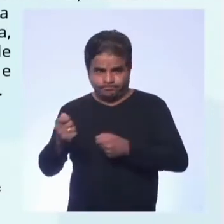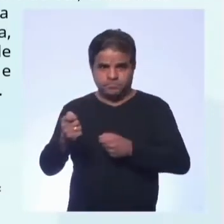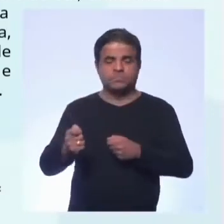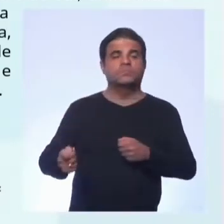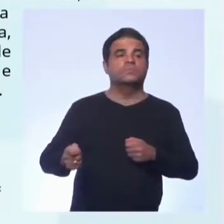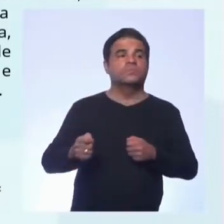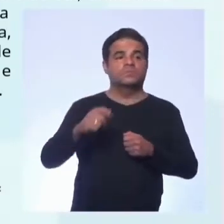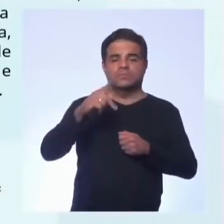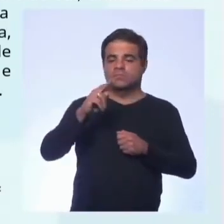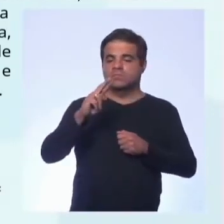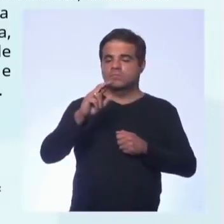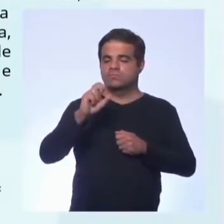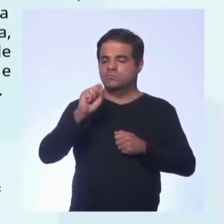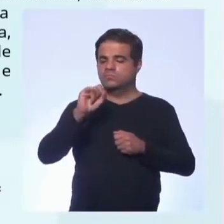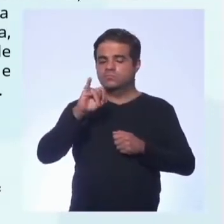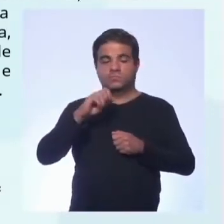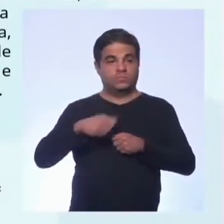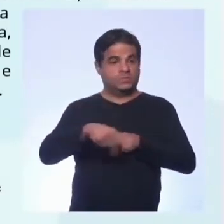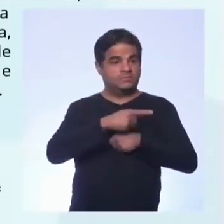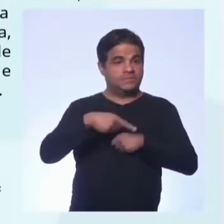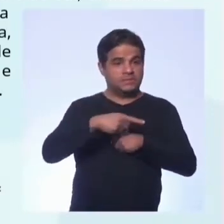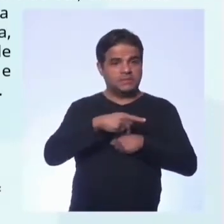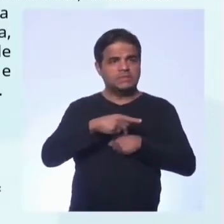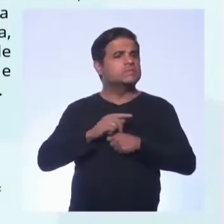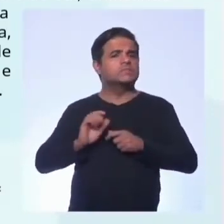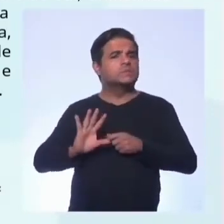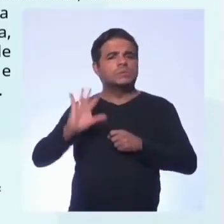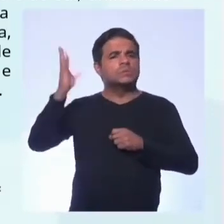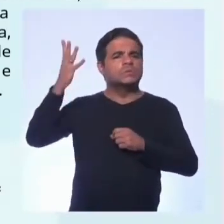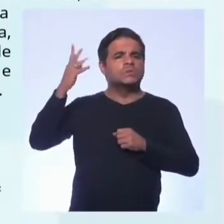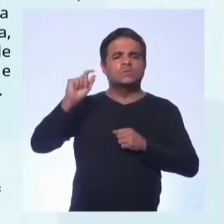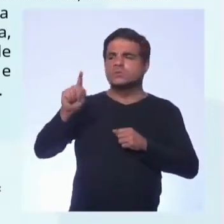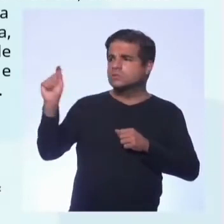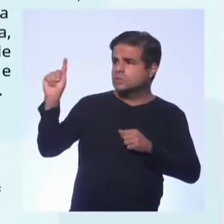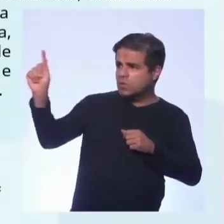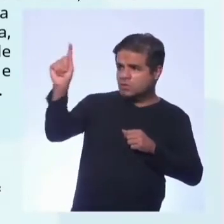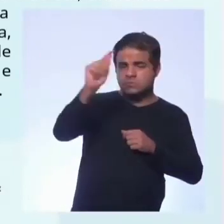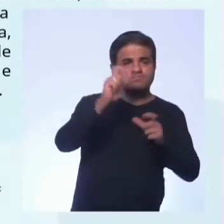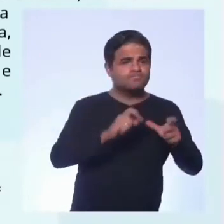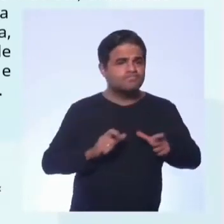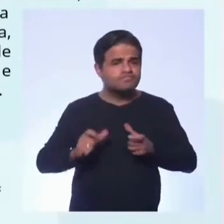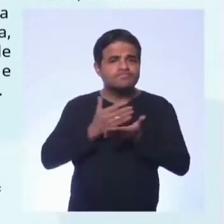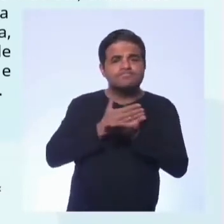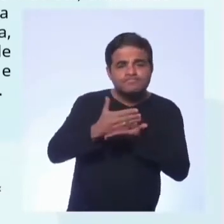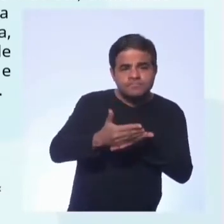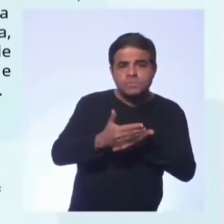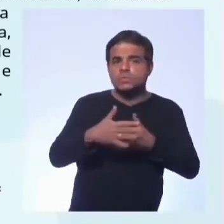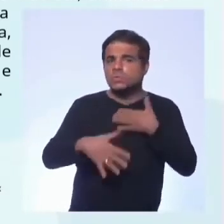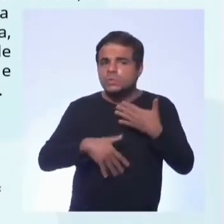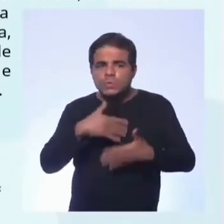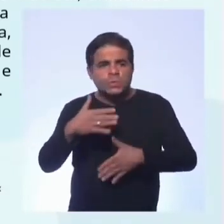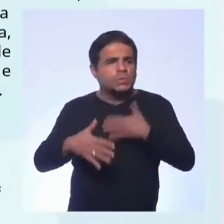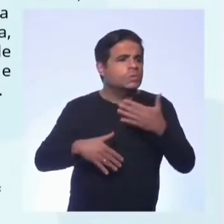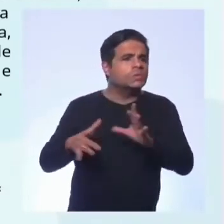da Prússia fez com que esses territórios começassem a ser